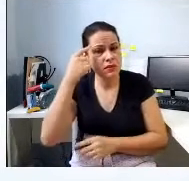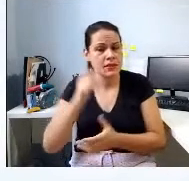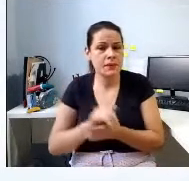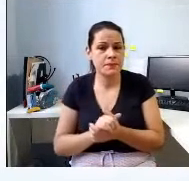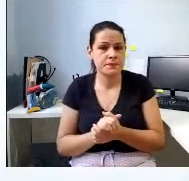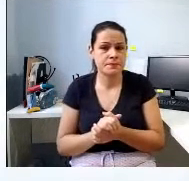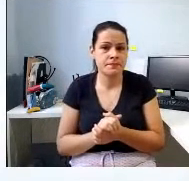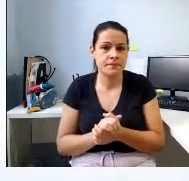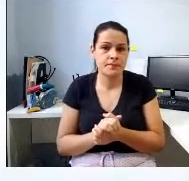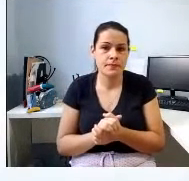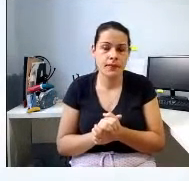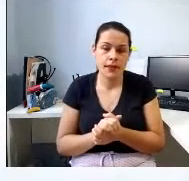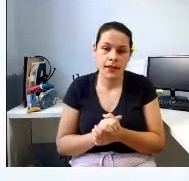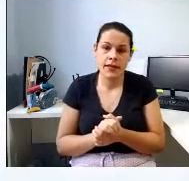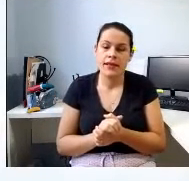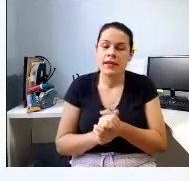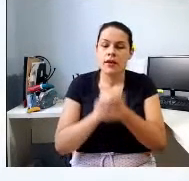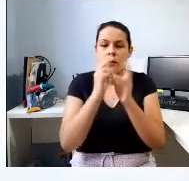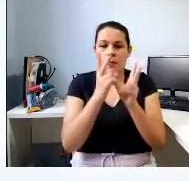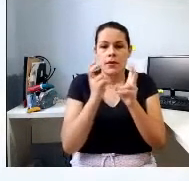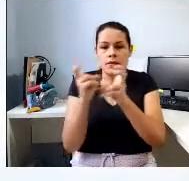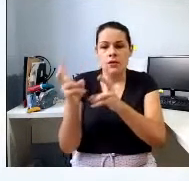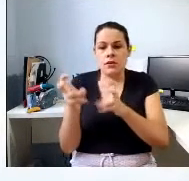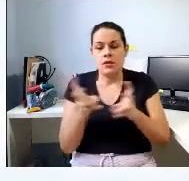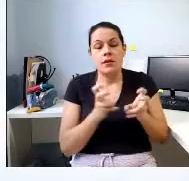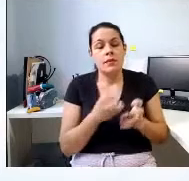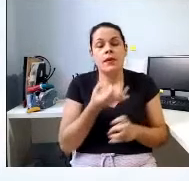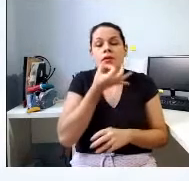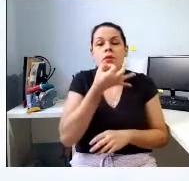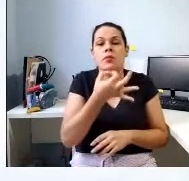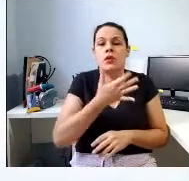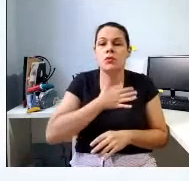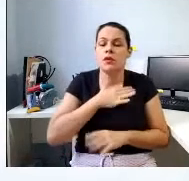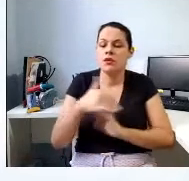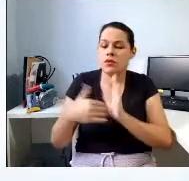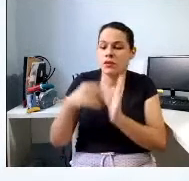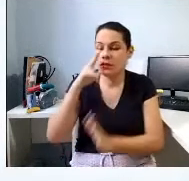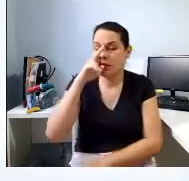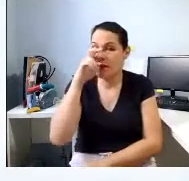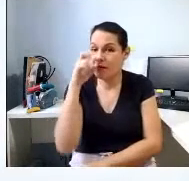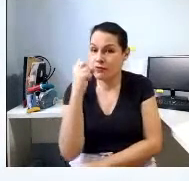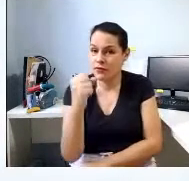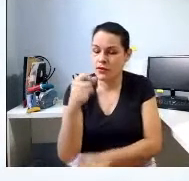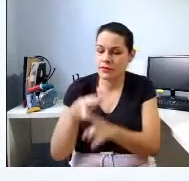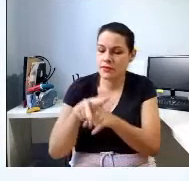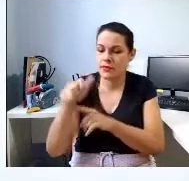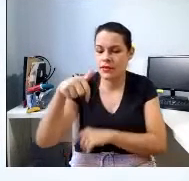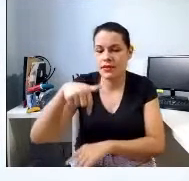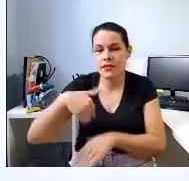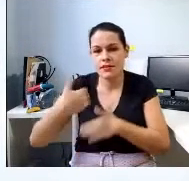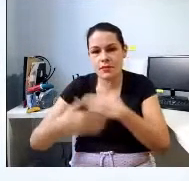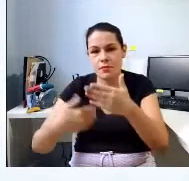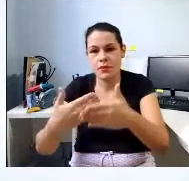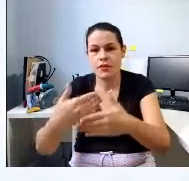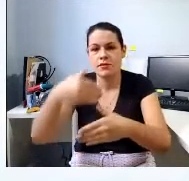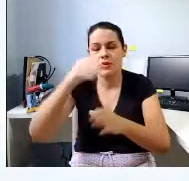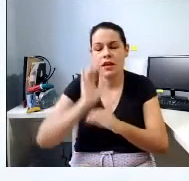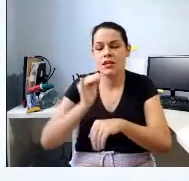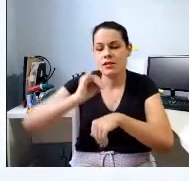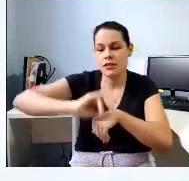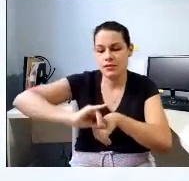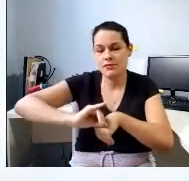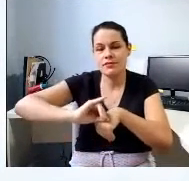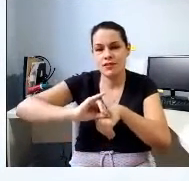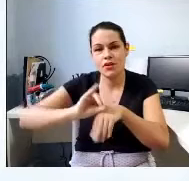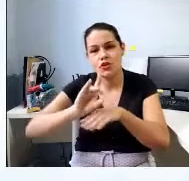o gancho e identificando, na minha opinião, a força política vencedora desse processo. Foi a direita ou o chamado